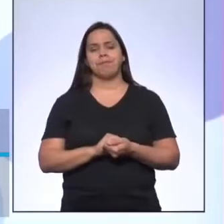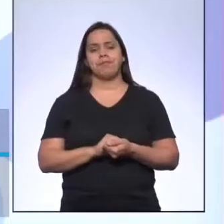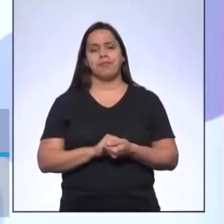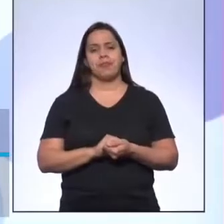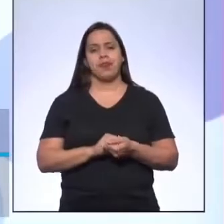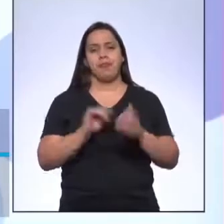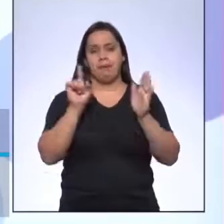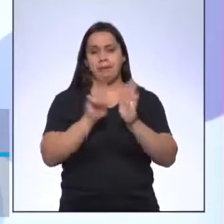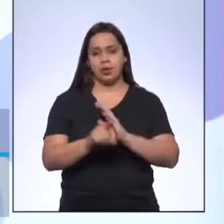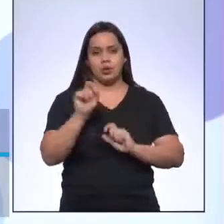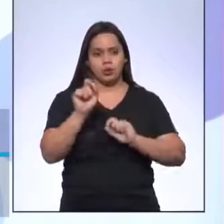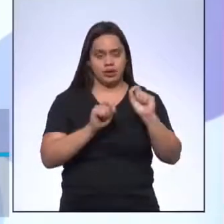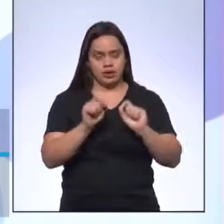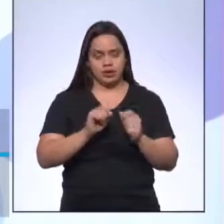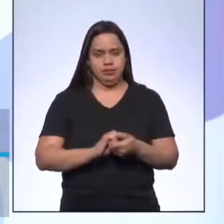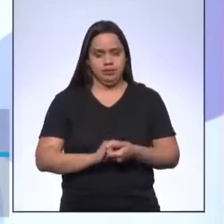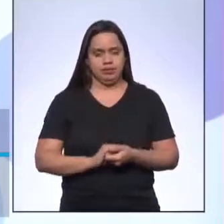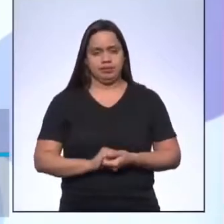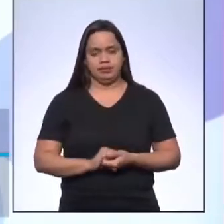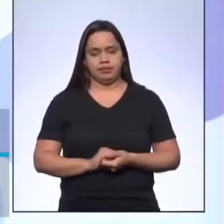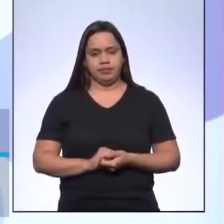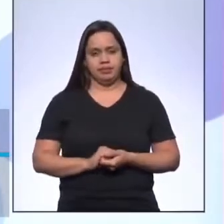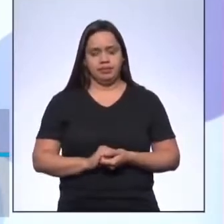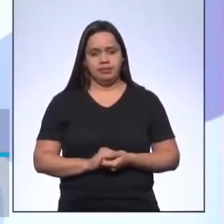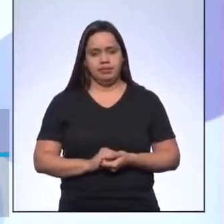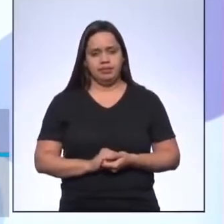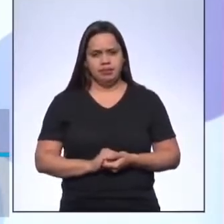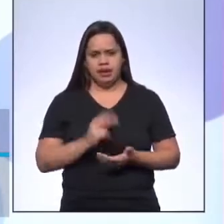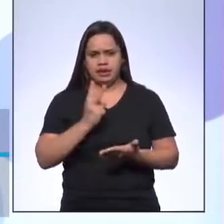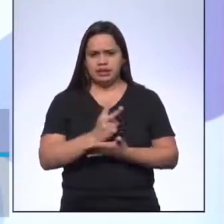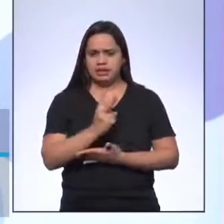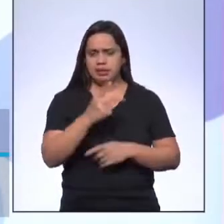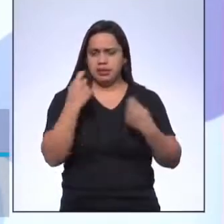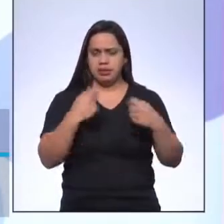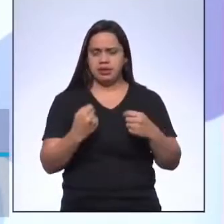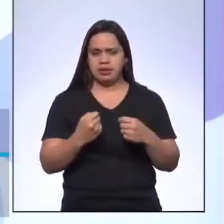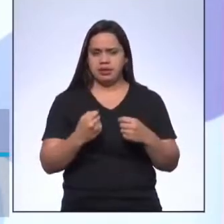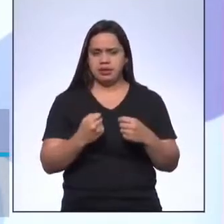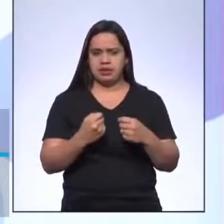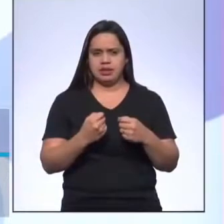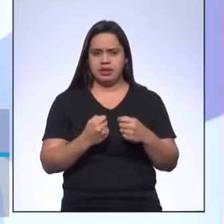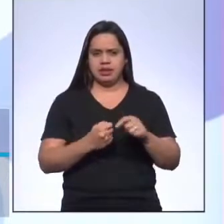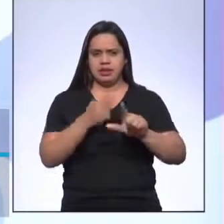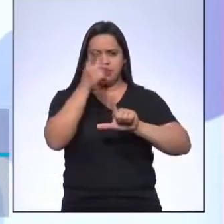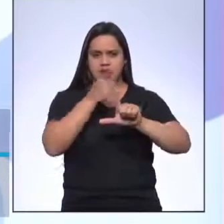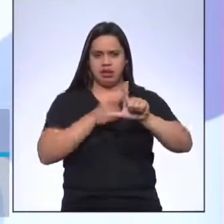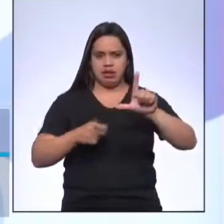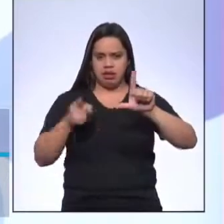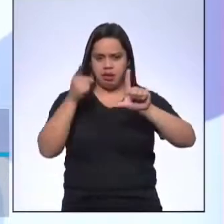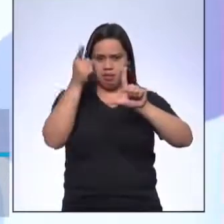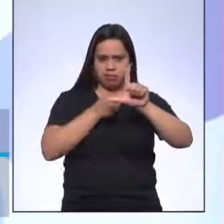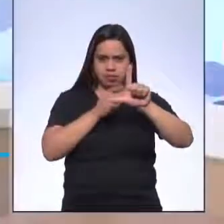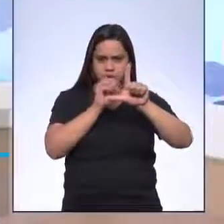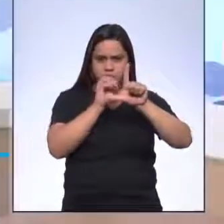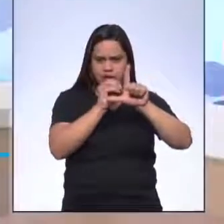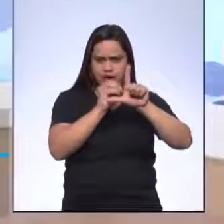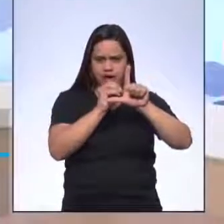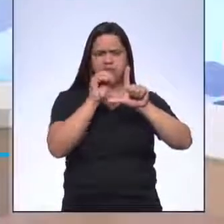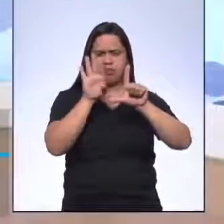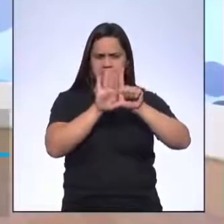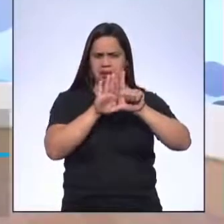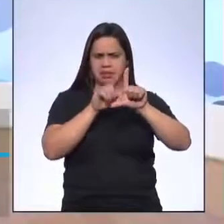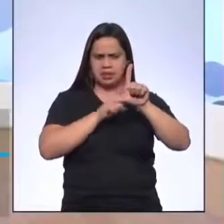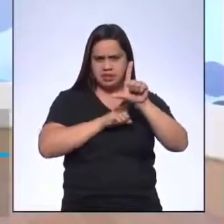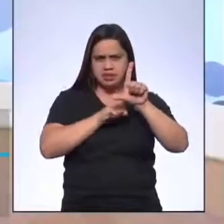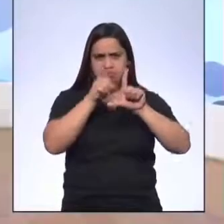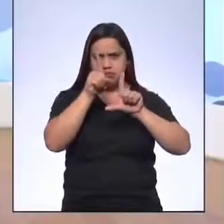é que sempre a pergunta foi ele sempre tem que passar pelo ponto zero Ale então